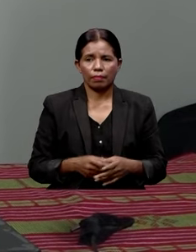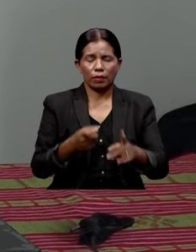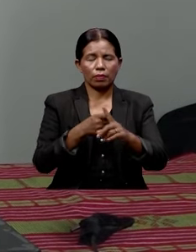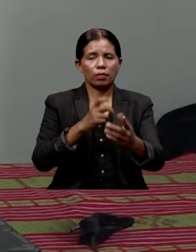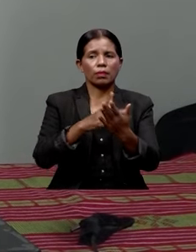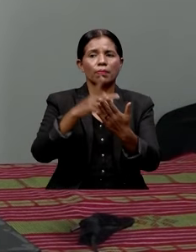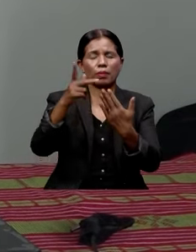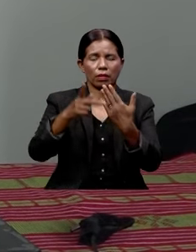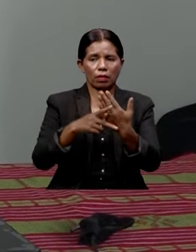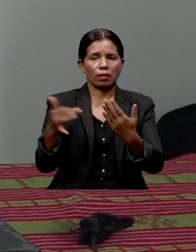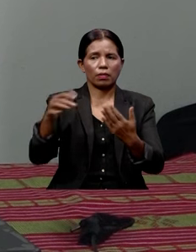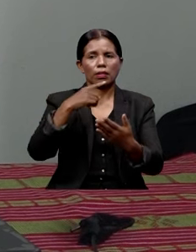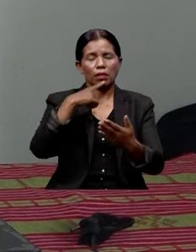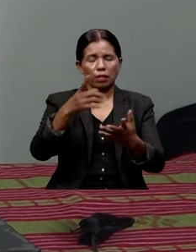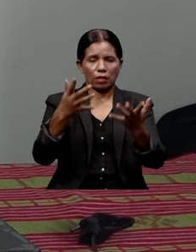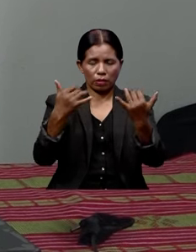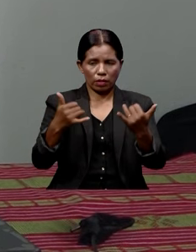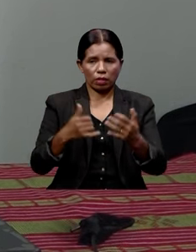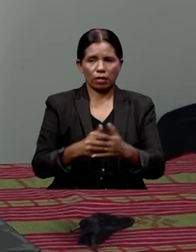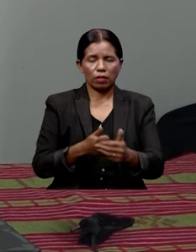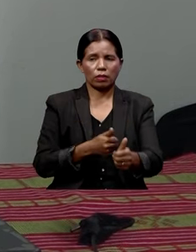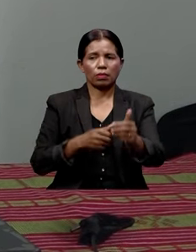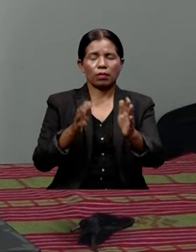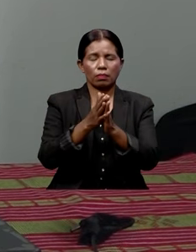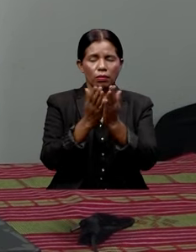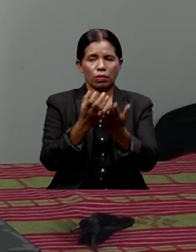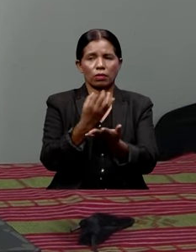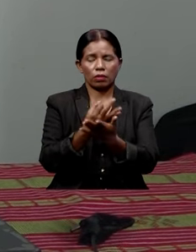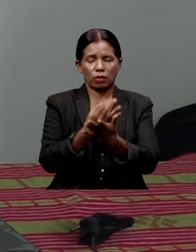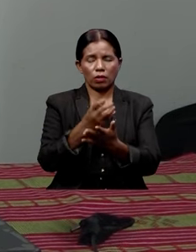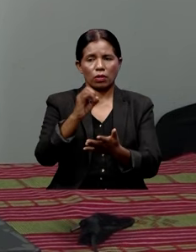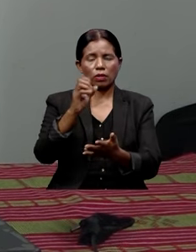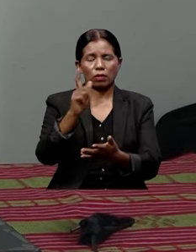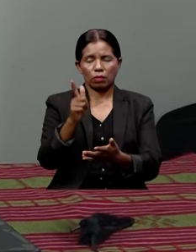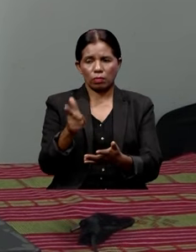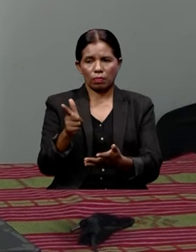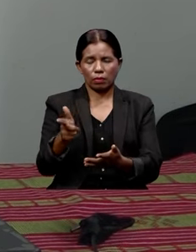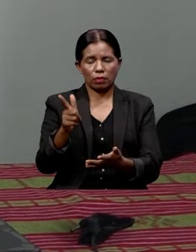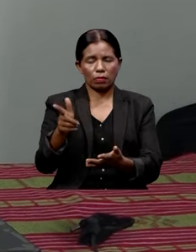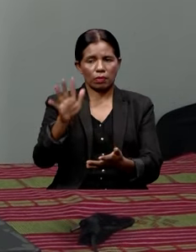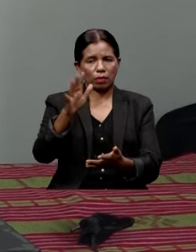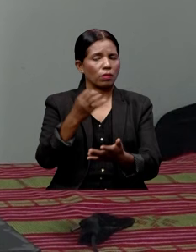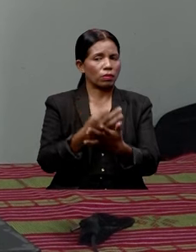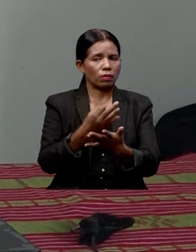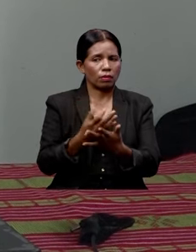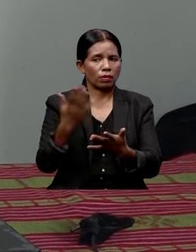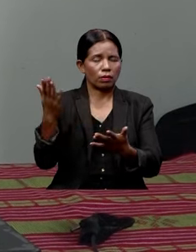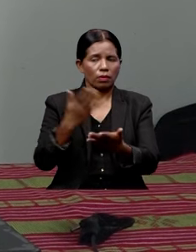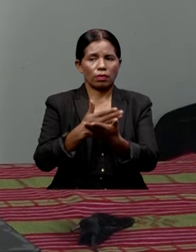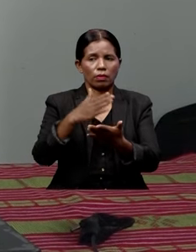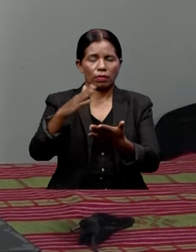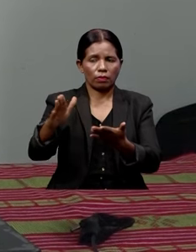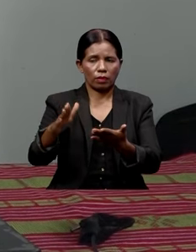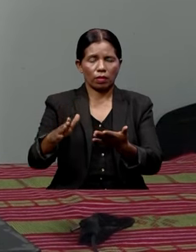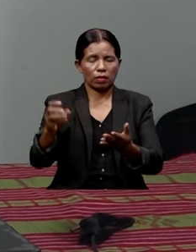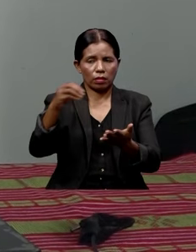programa será tenido tuir livro orçamento 2025. Orçamento refere, faz no